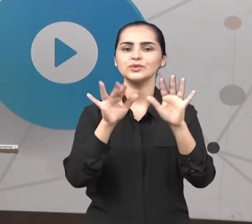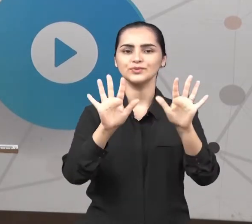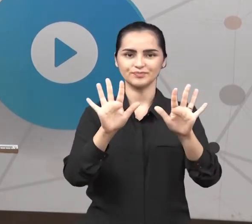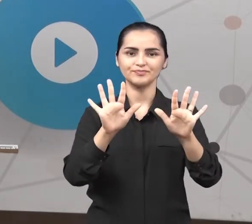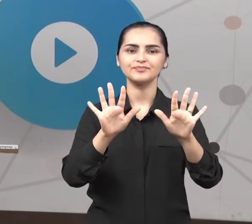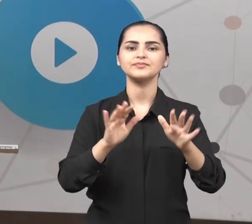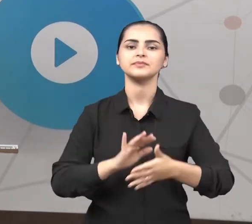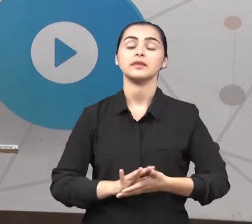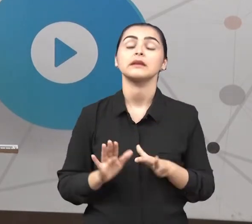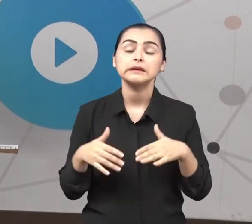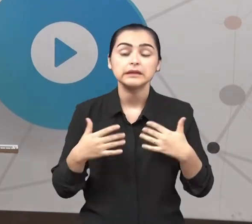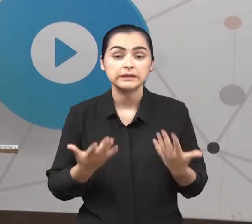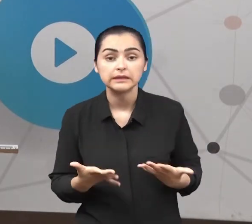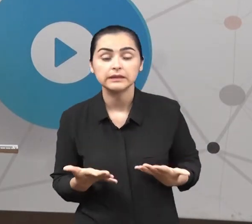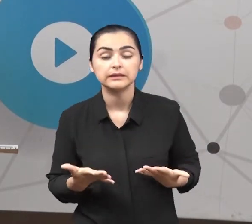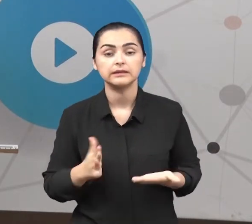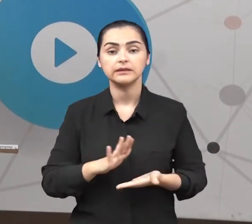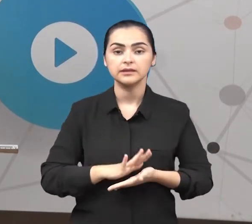Então,